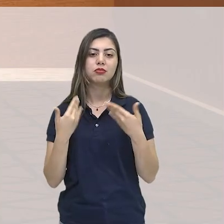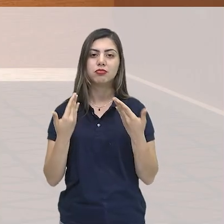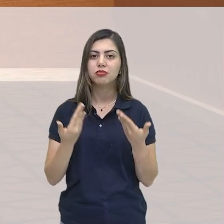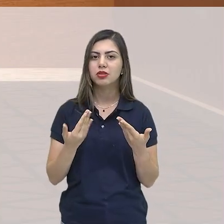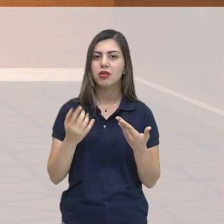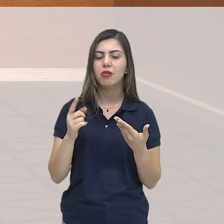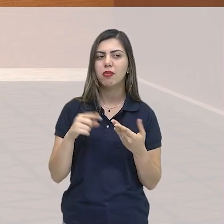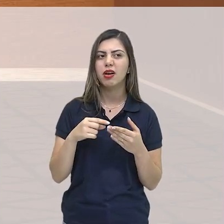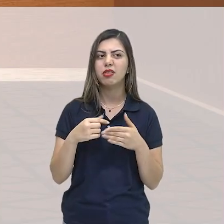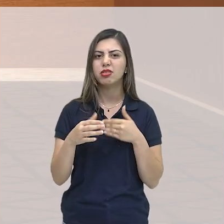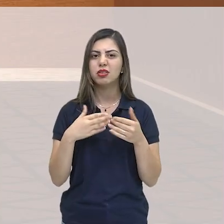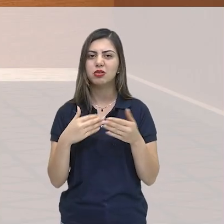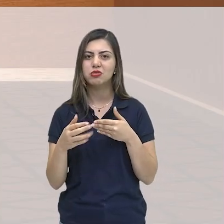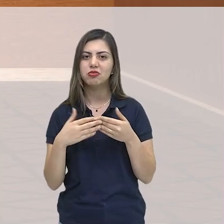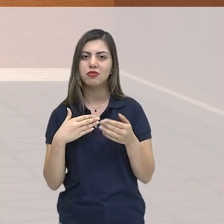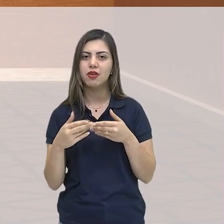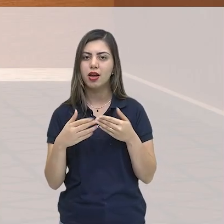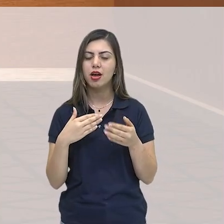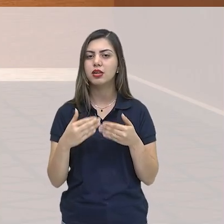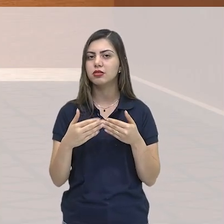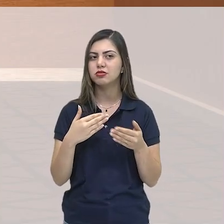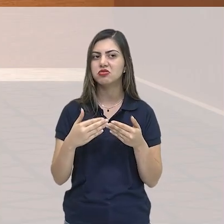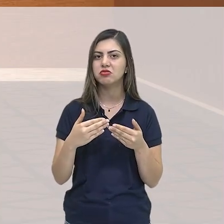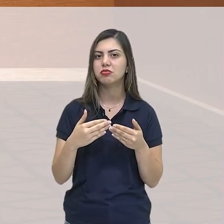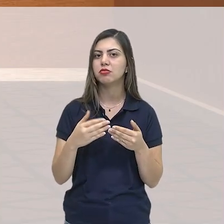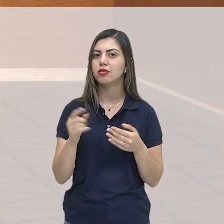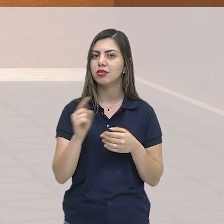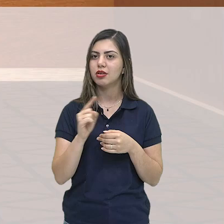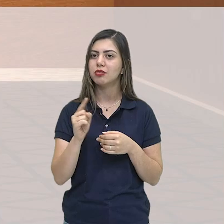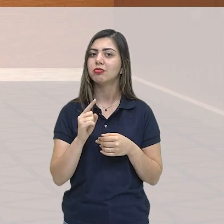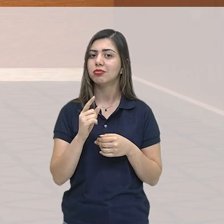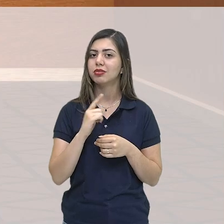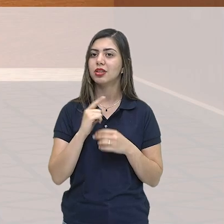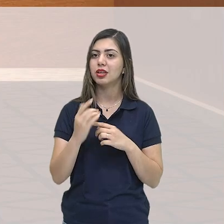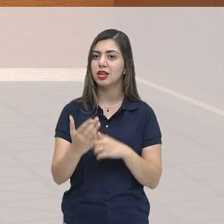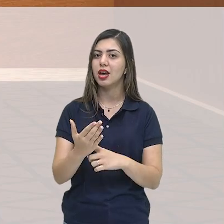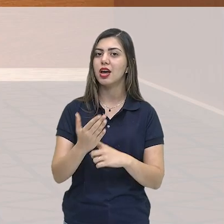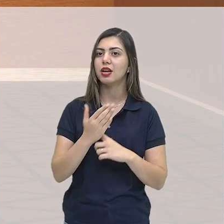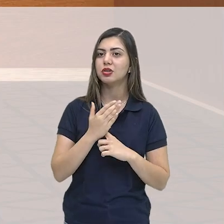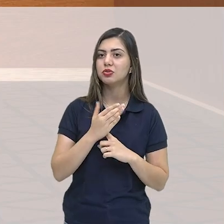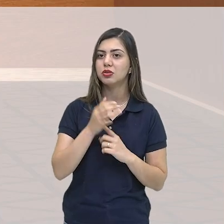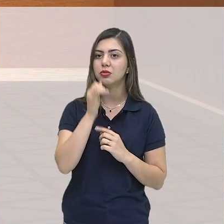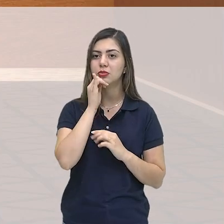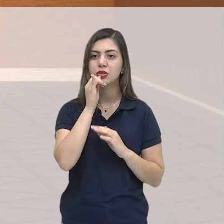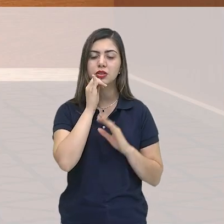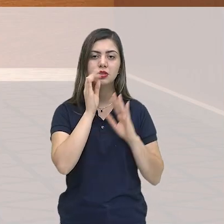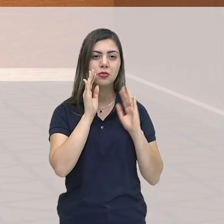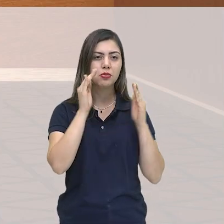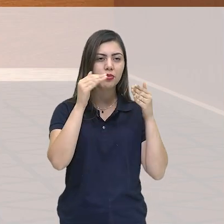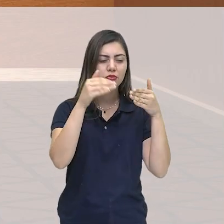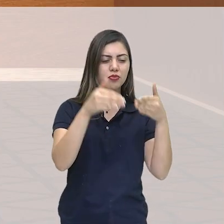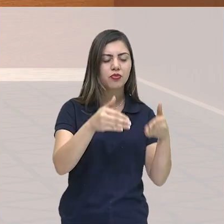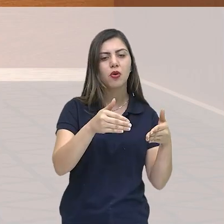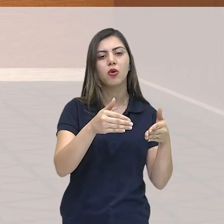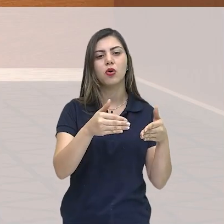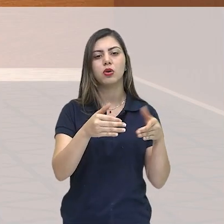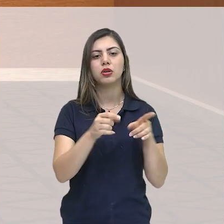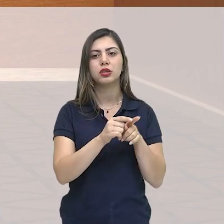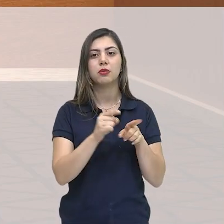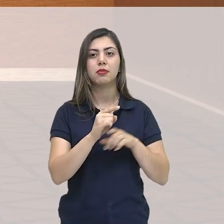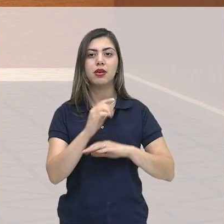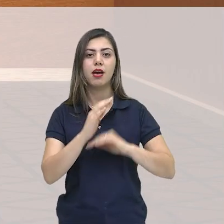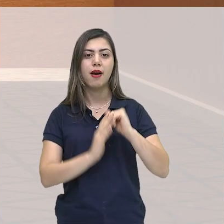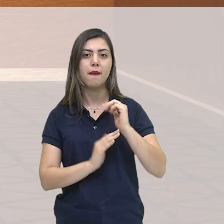atividade qualquer, tá? Ela também vai trazer grandes benefícios, como a questão do foco, da concentração, da